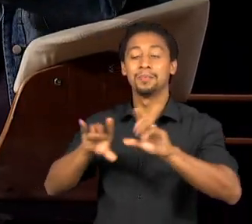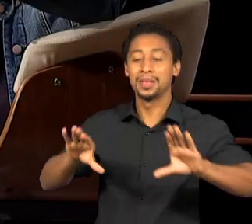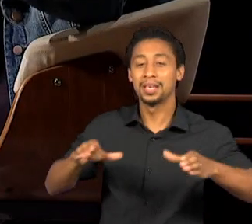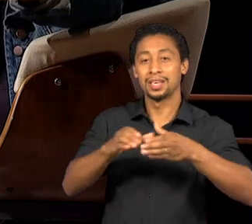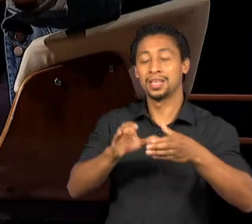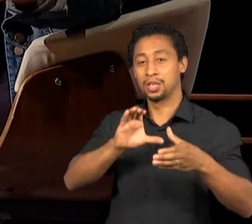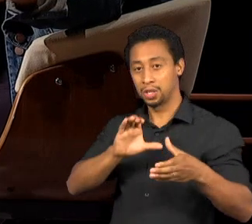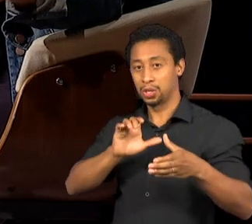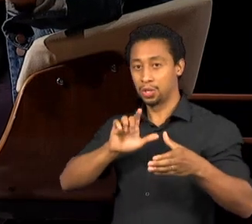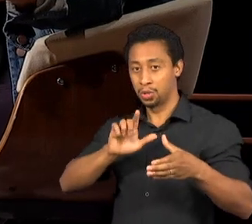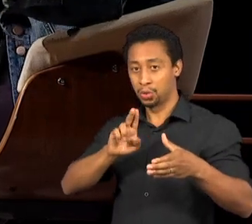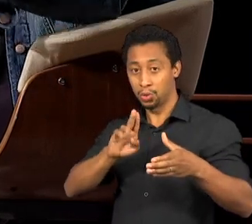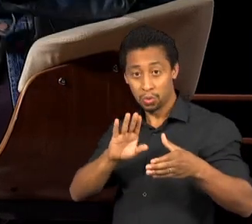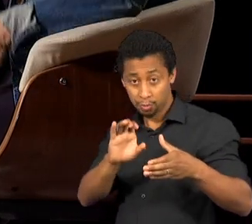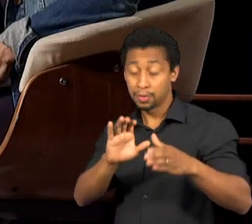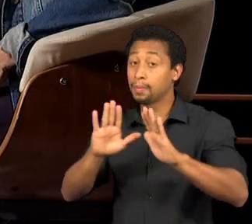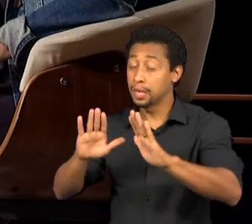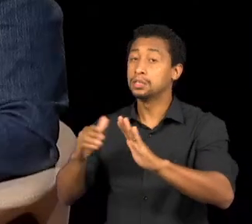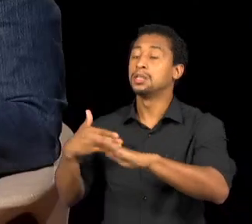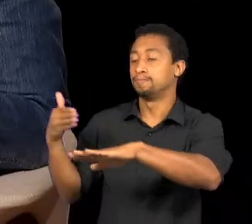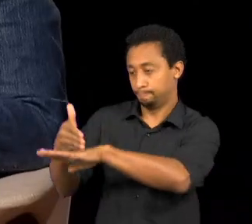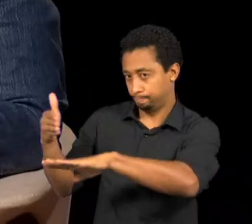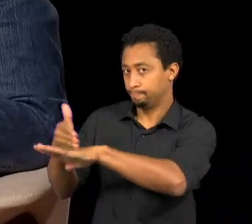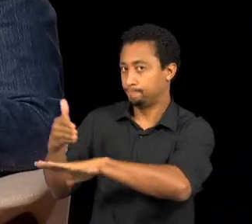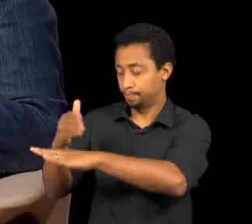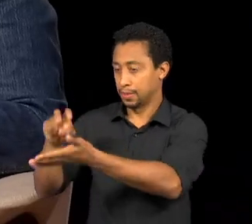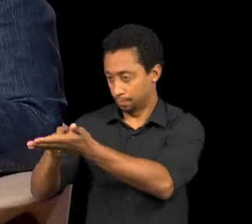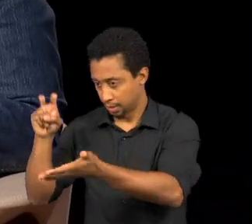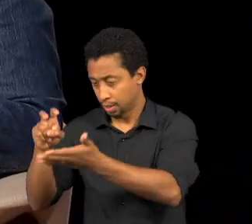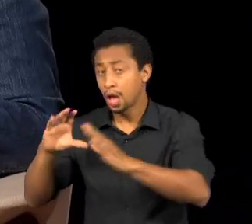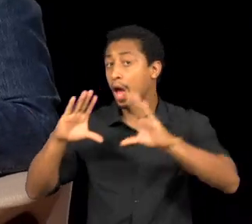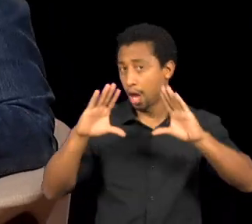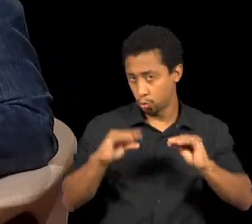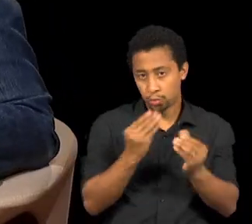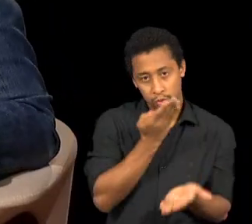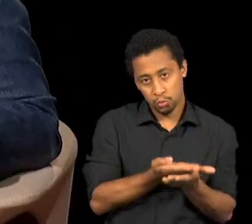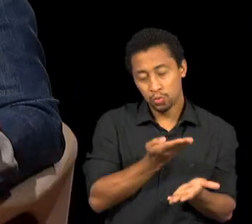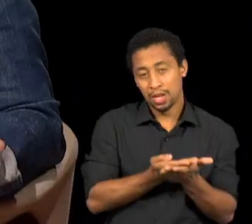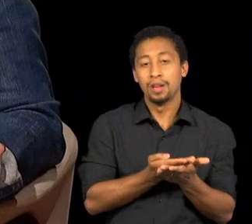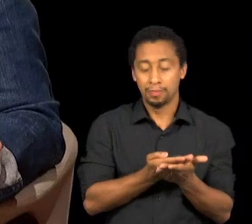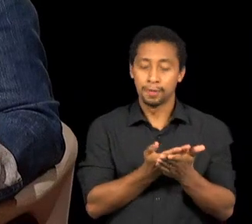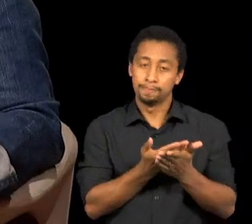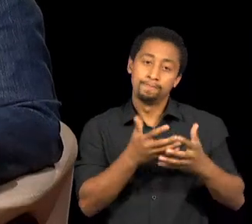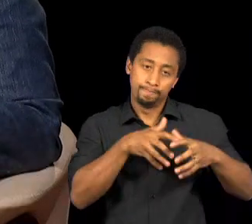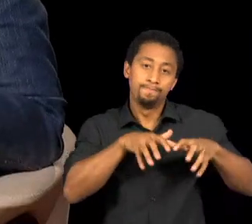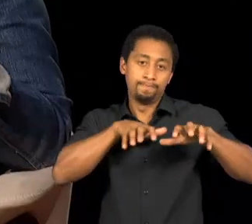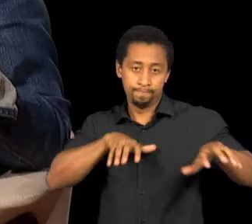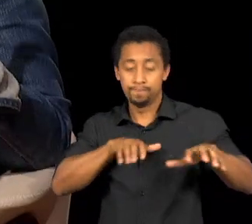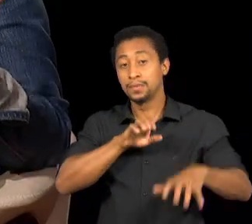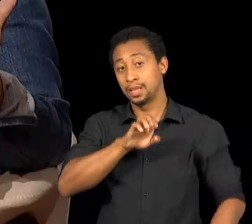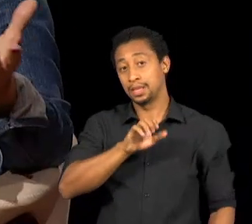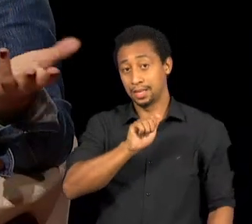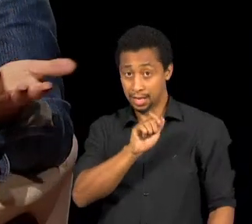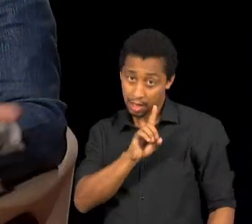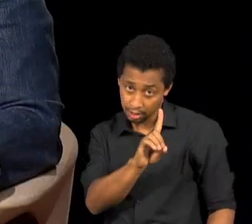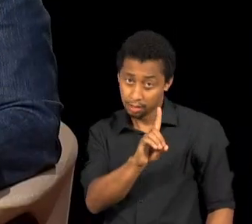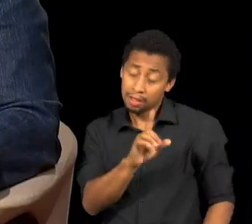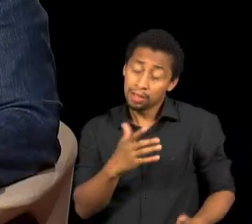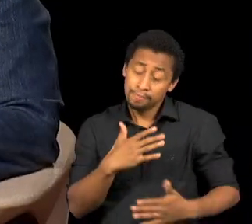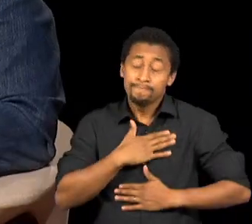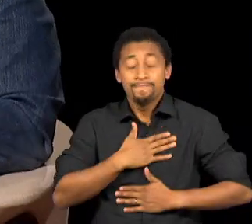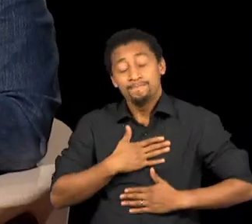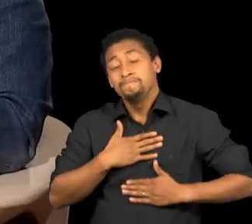e à noite fazia IAD. Então, foram momentos, assim, cansativos, mas muito